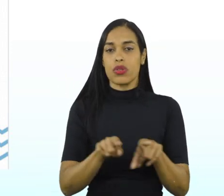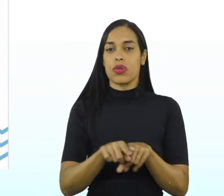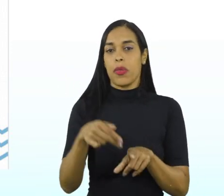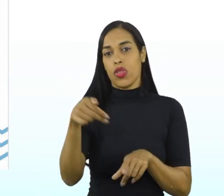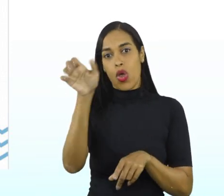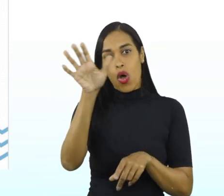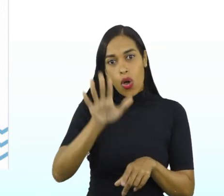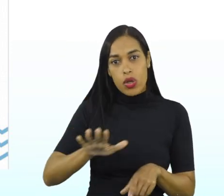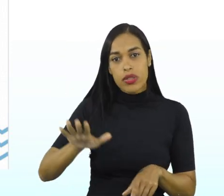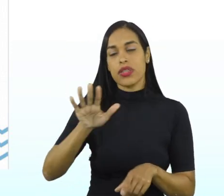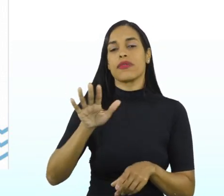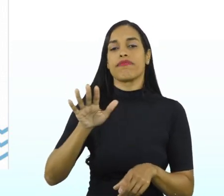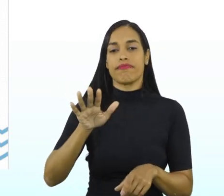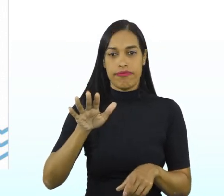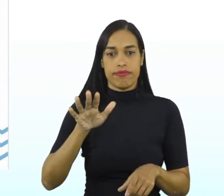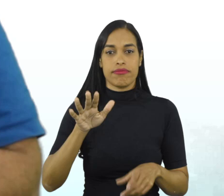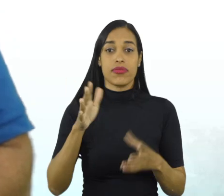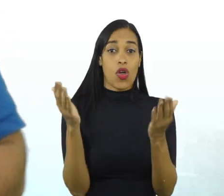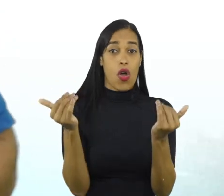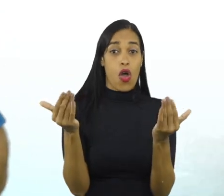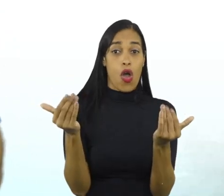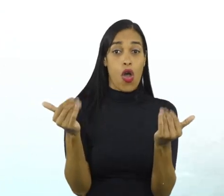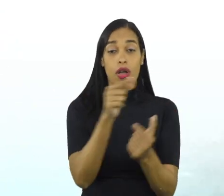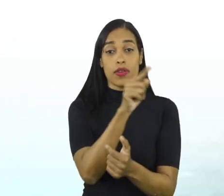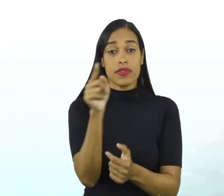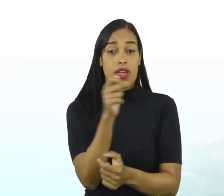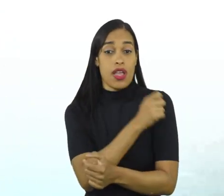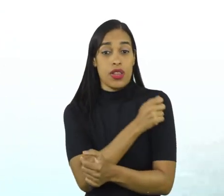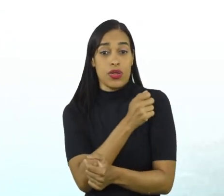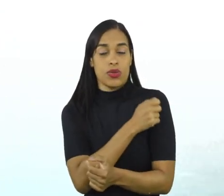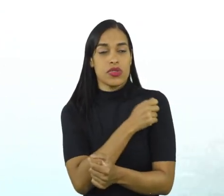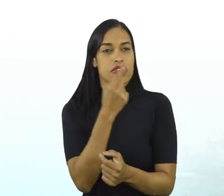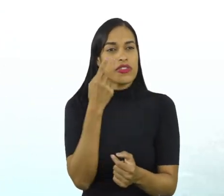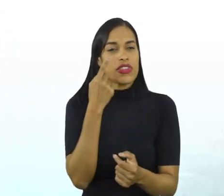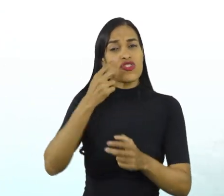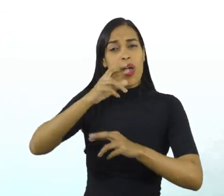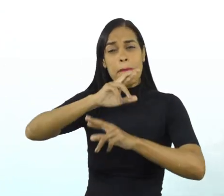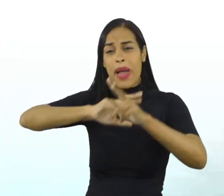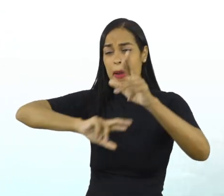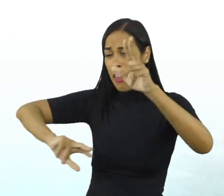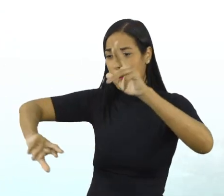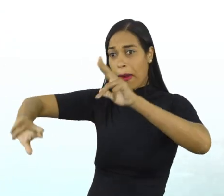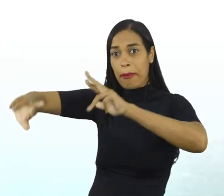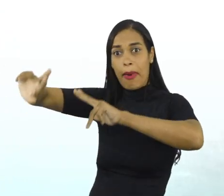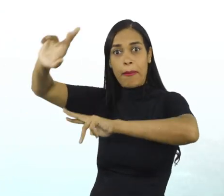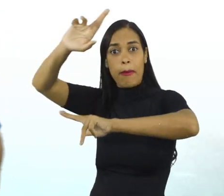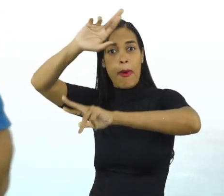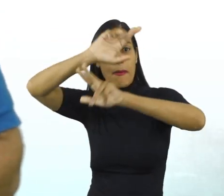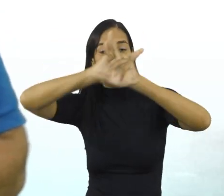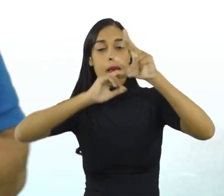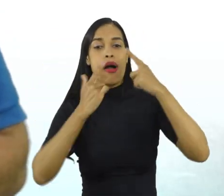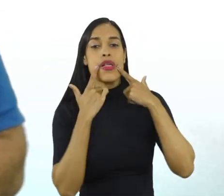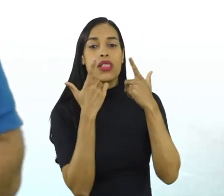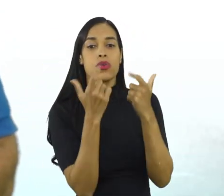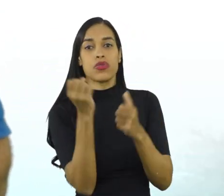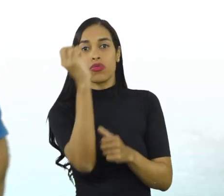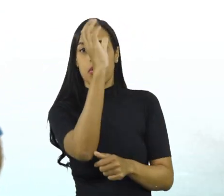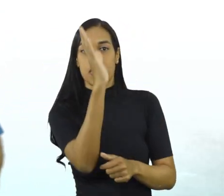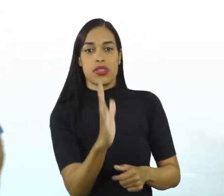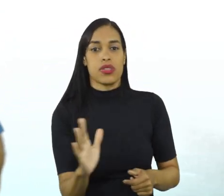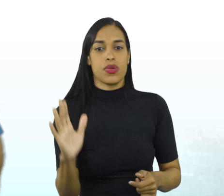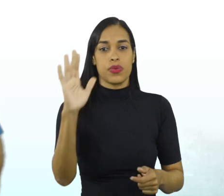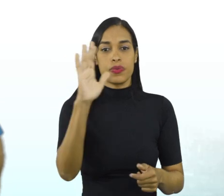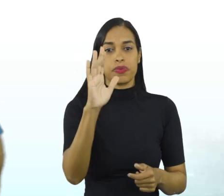sulista, nortista. Vem comigo, fera. Vem comigo. Veja que diversidade existe aí no